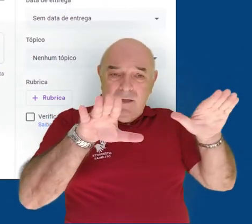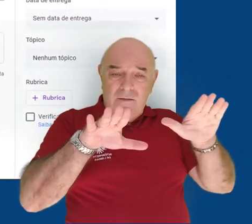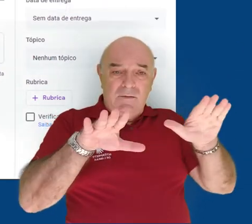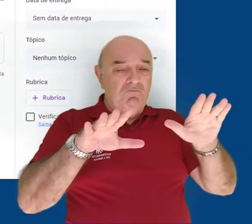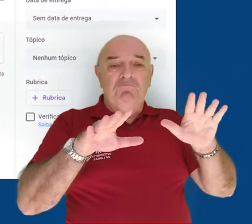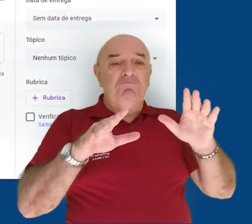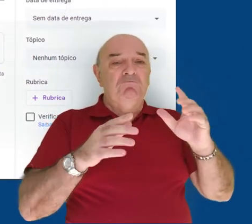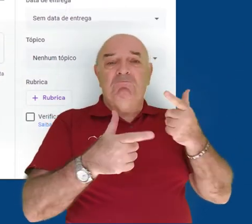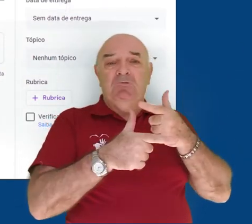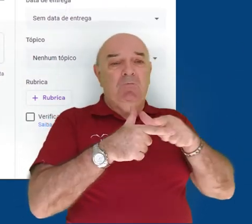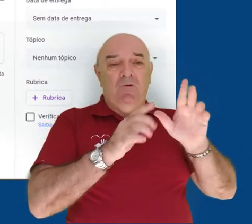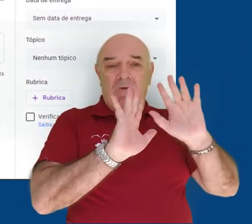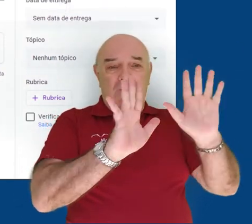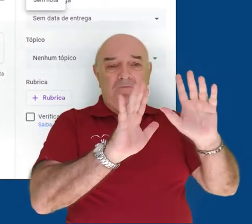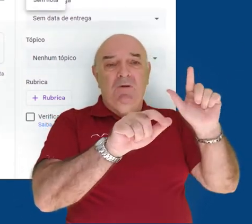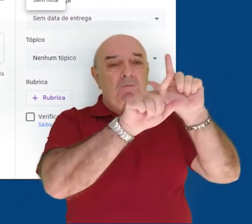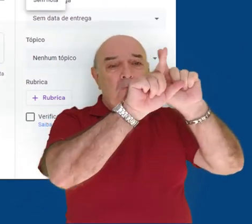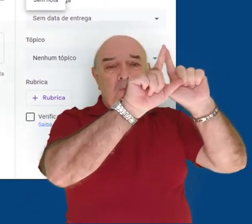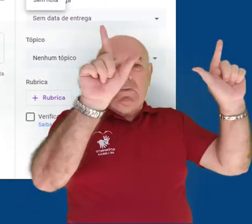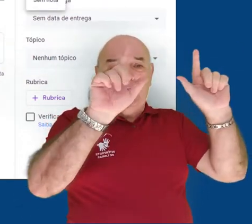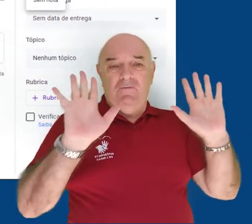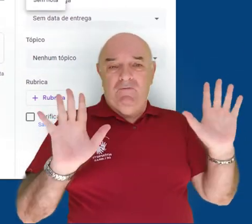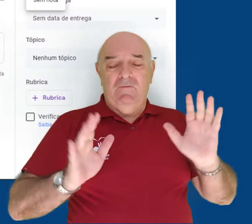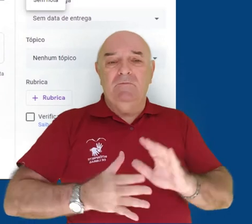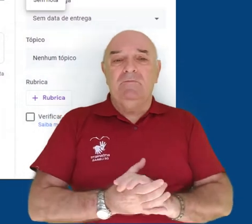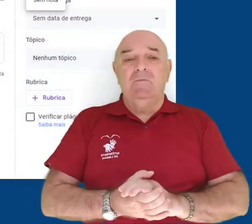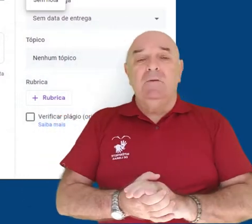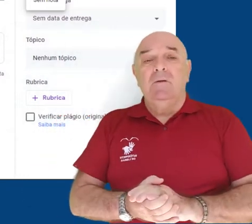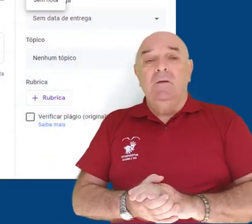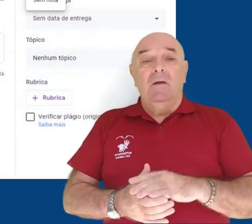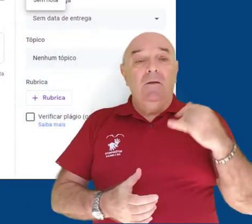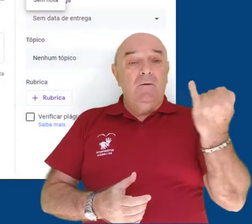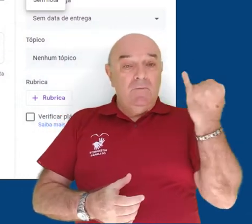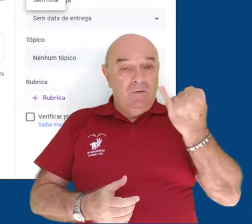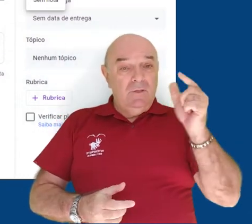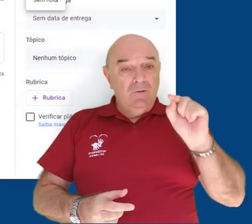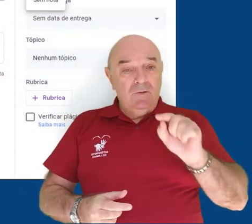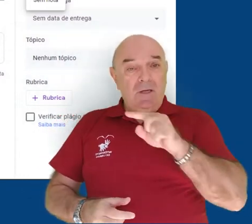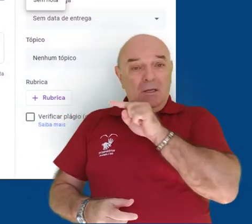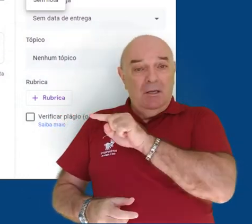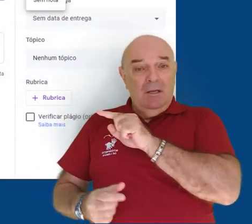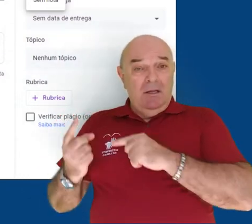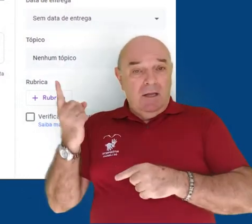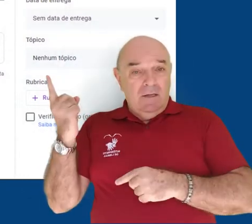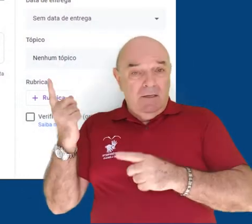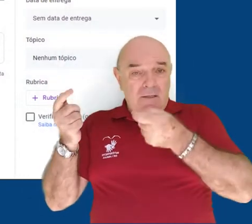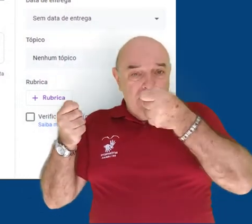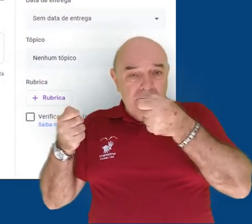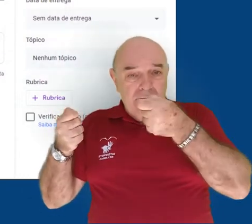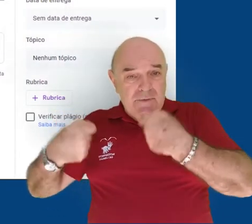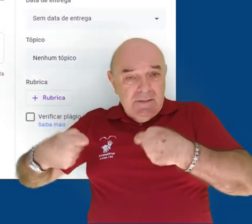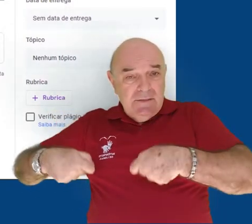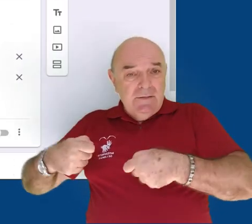então você pode deixar aqui sem ou com nota que no final não vai fazer diferença contanto que você deixa importação de notas ativada